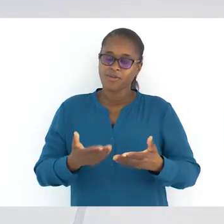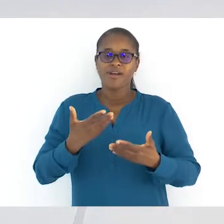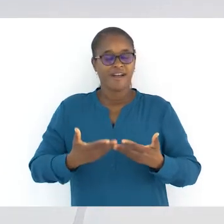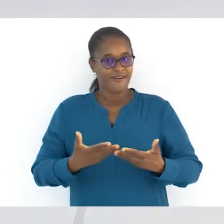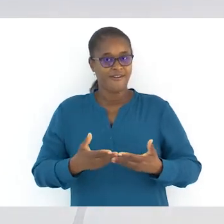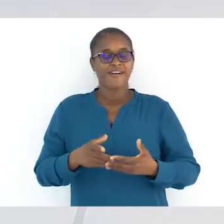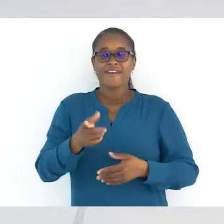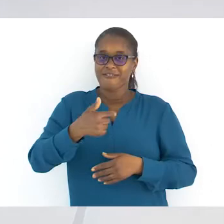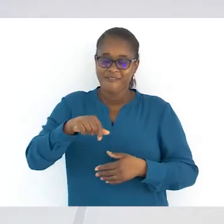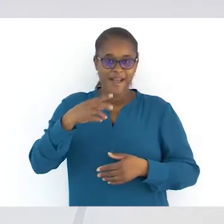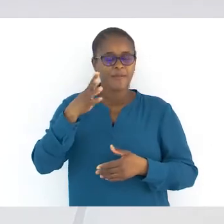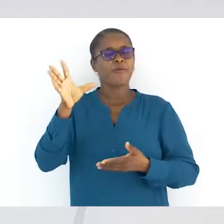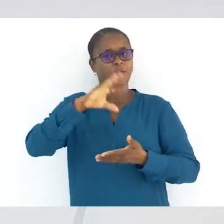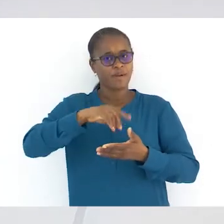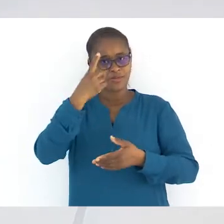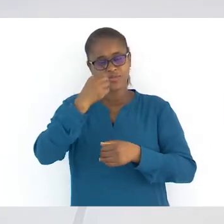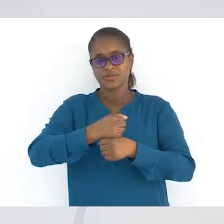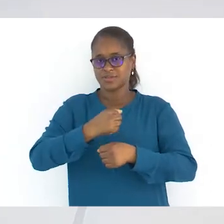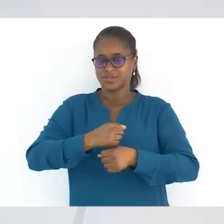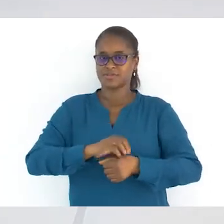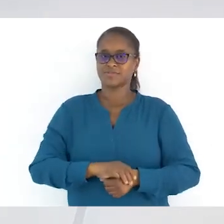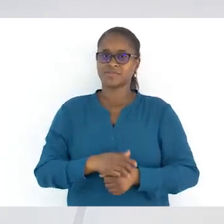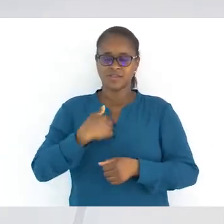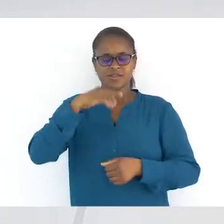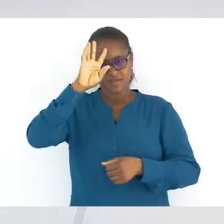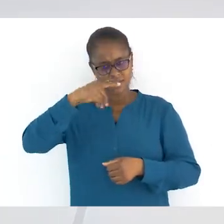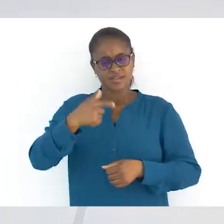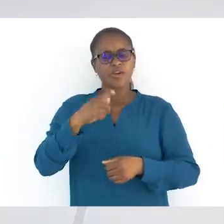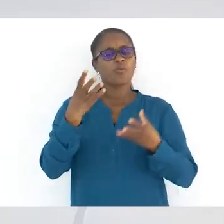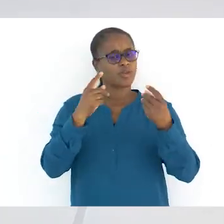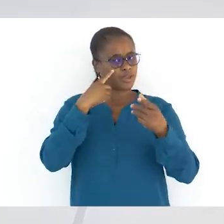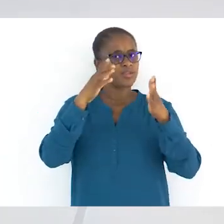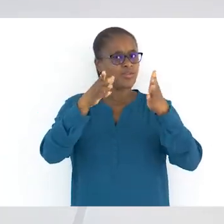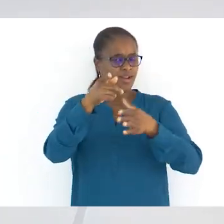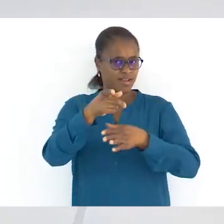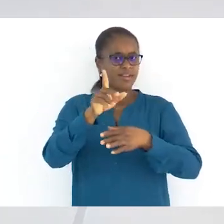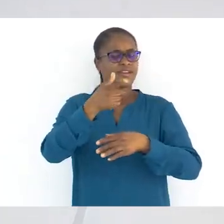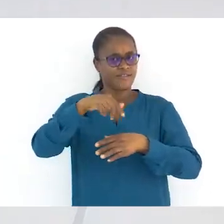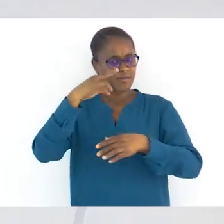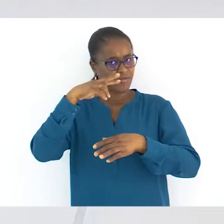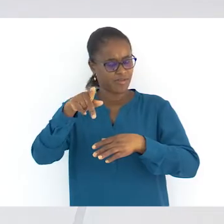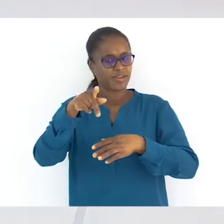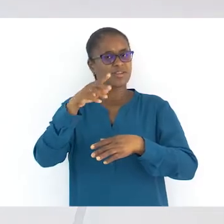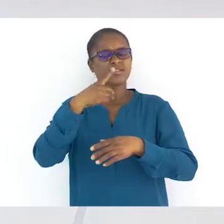agora vamos para mais um exercício. Sei que estás com muita atenção ali, vamos testar a nossa